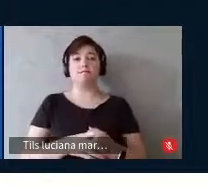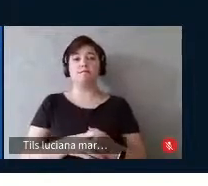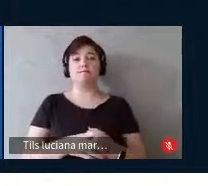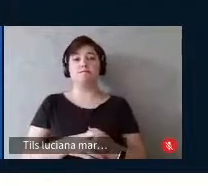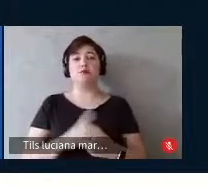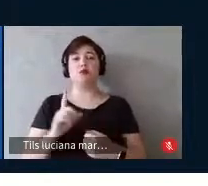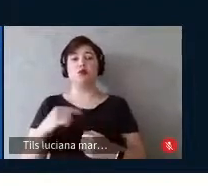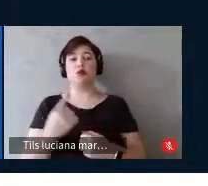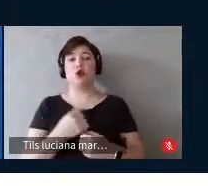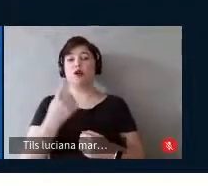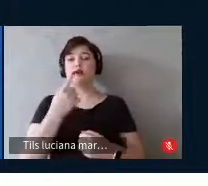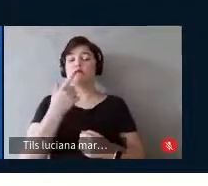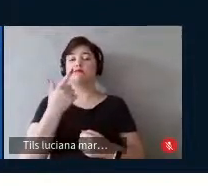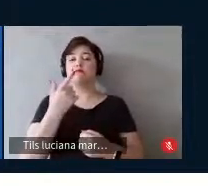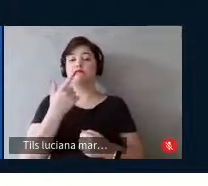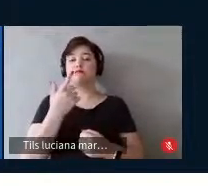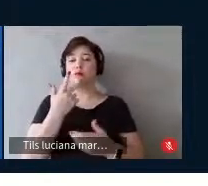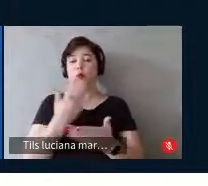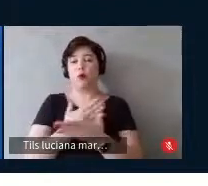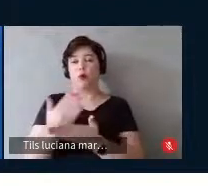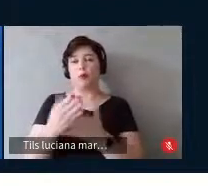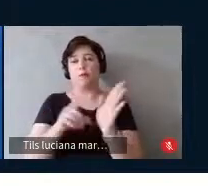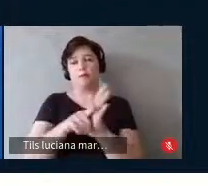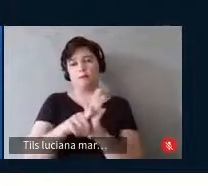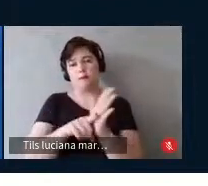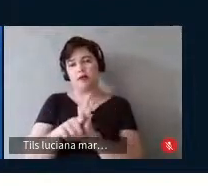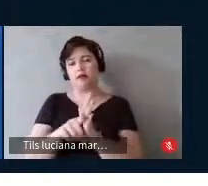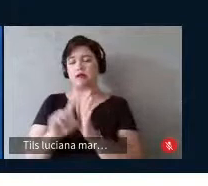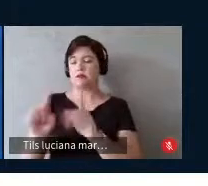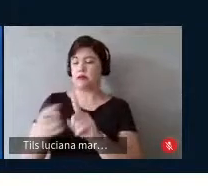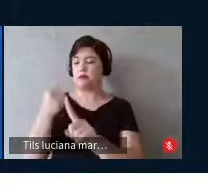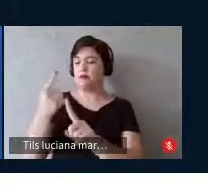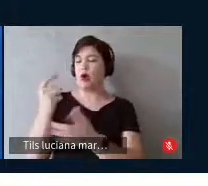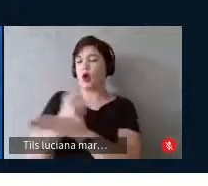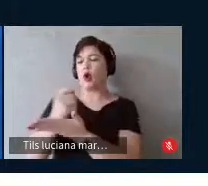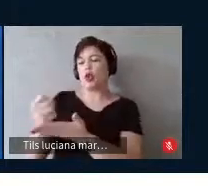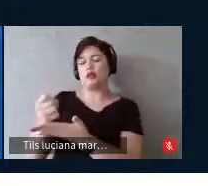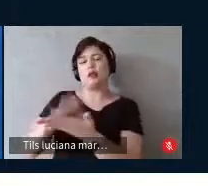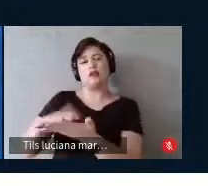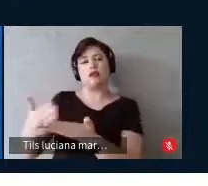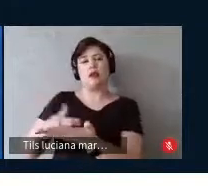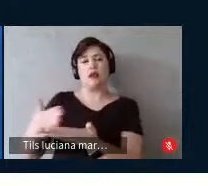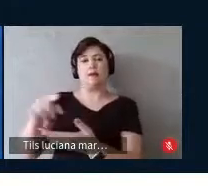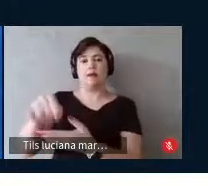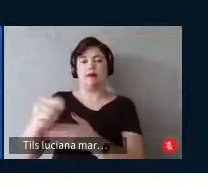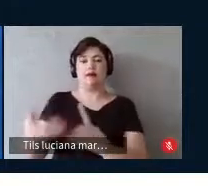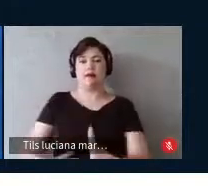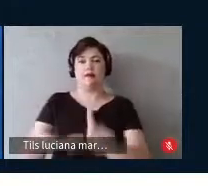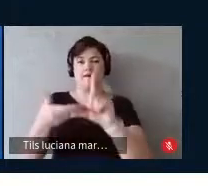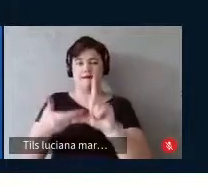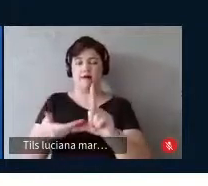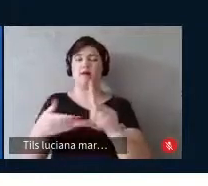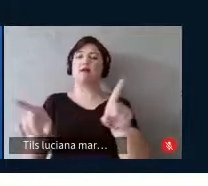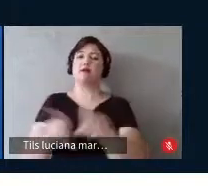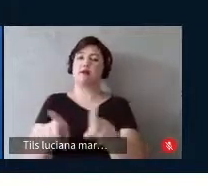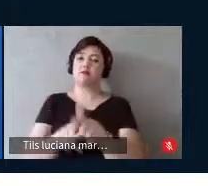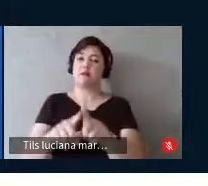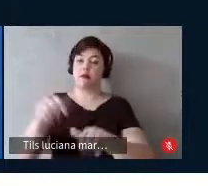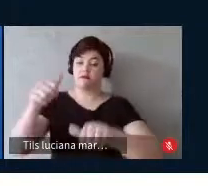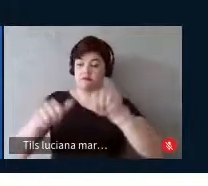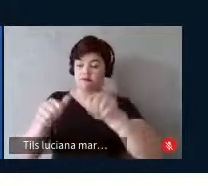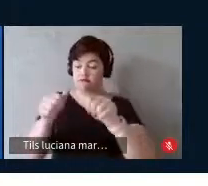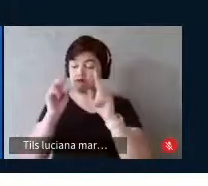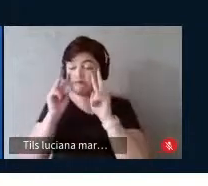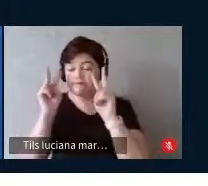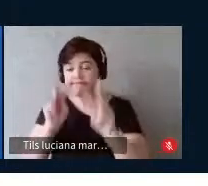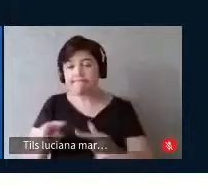gente trilhou através do pesquisar requisitos de contratação de intérpretes para a TV Câmara, analisar os documentos que